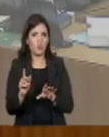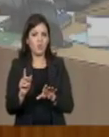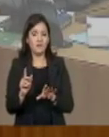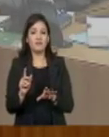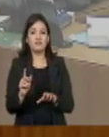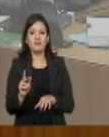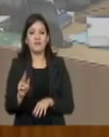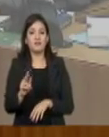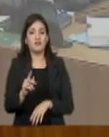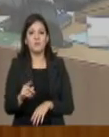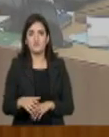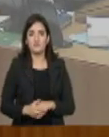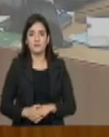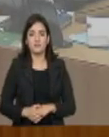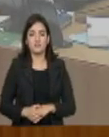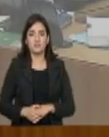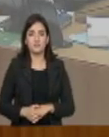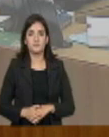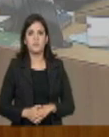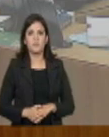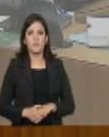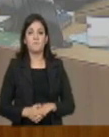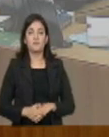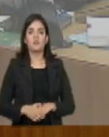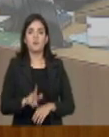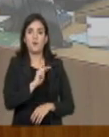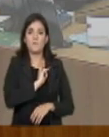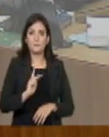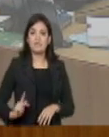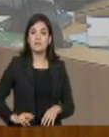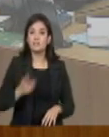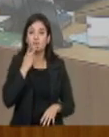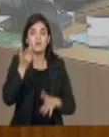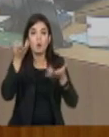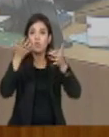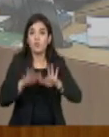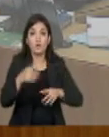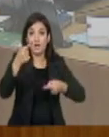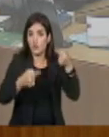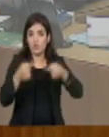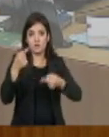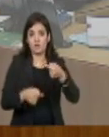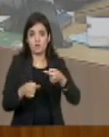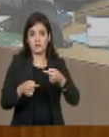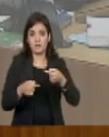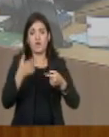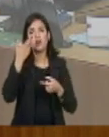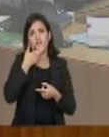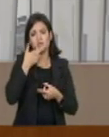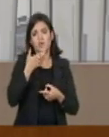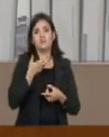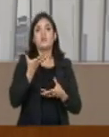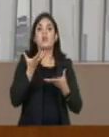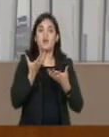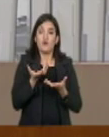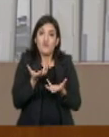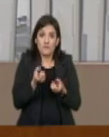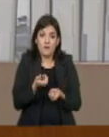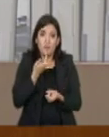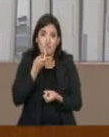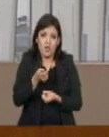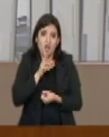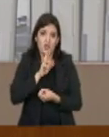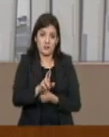os tribunais interpretaram erradamente a nossa... Vamos reabrir uma discussão, vamos proclamar, ministro Lewandowski, vamos proclamar o resultado. Pois